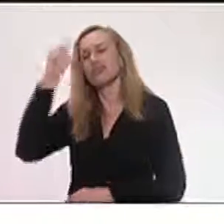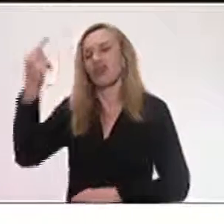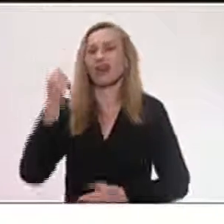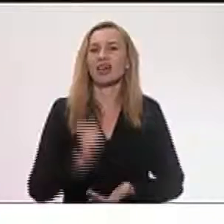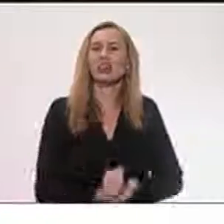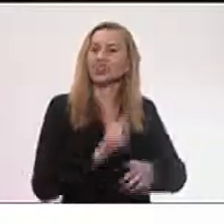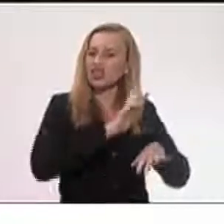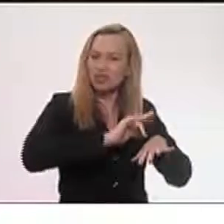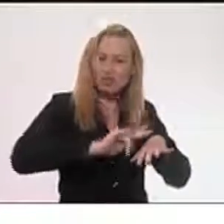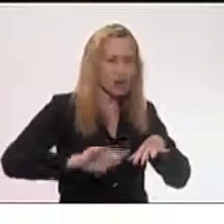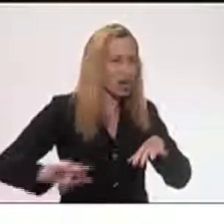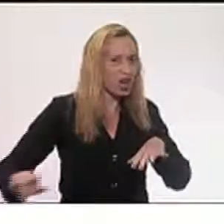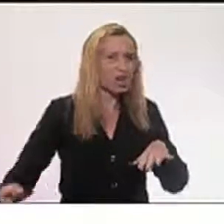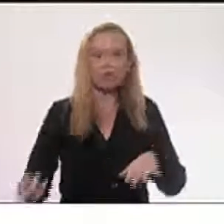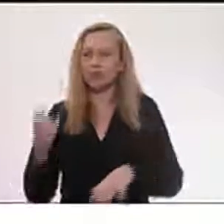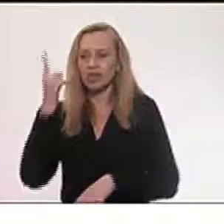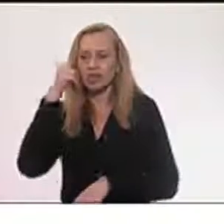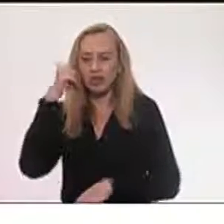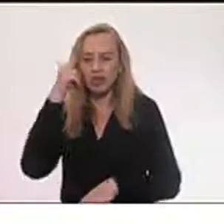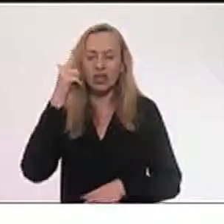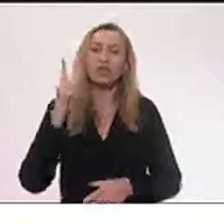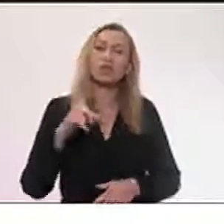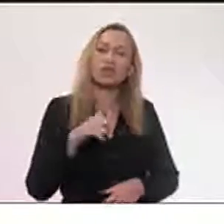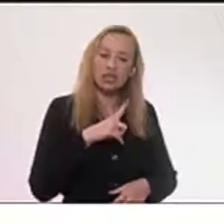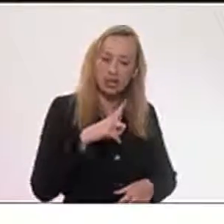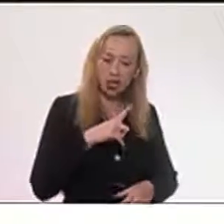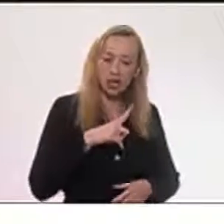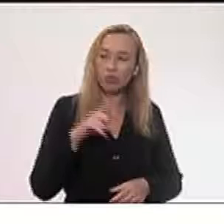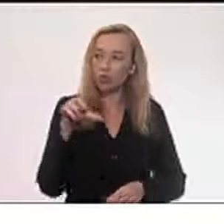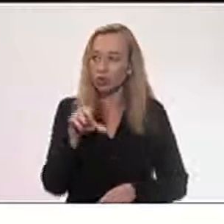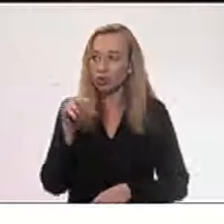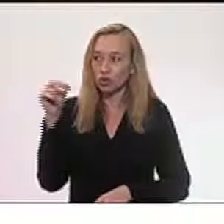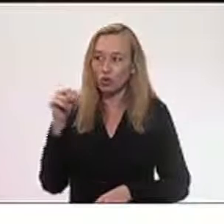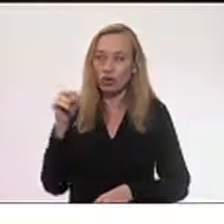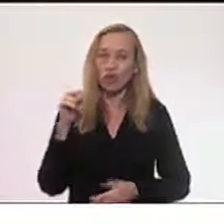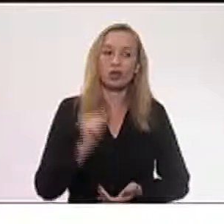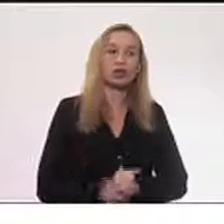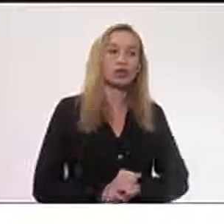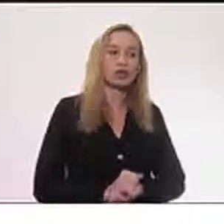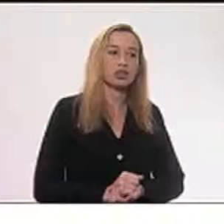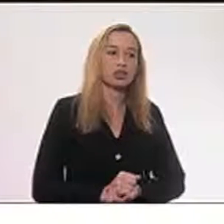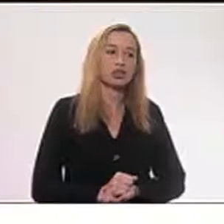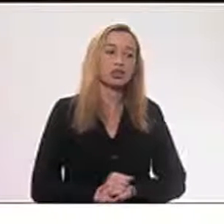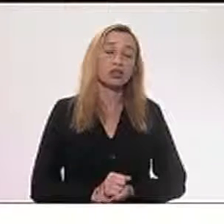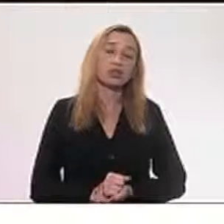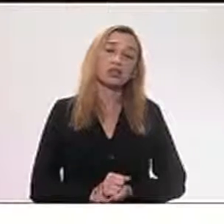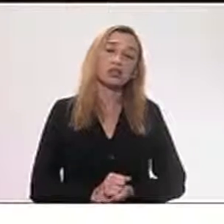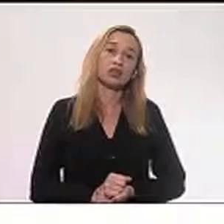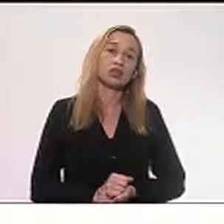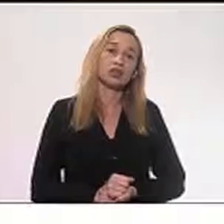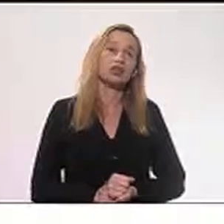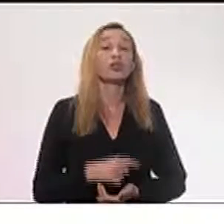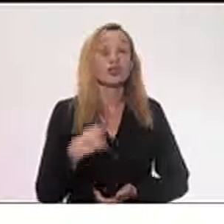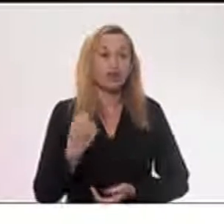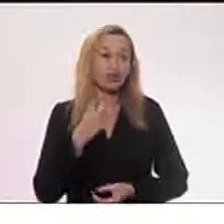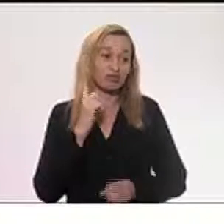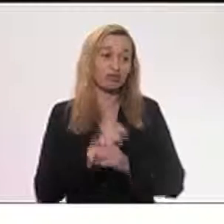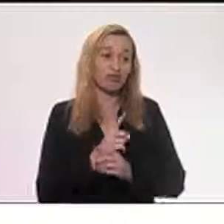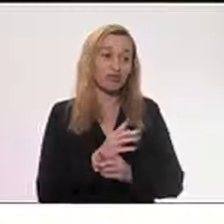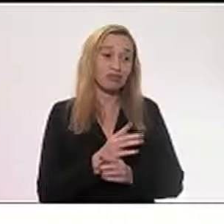a diversidade do pensamento, que tem por definição, tem por vocação, tem por essência. Aliás, nós nos